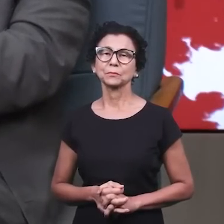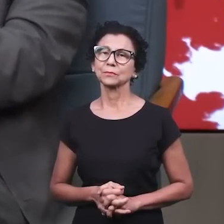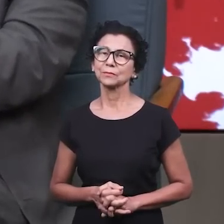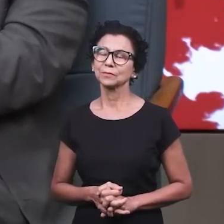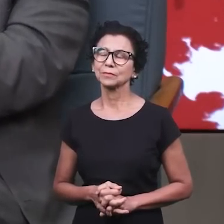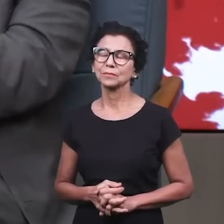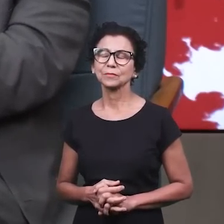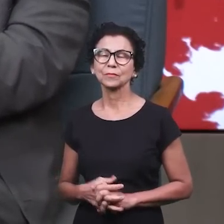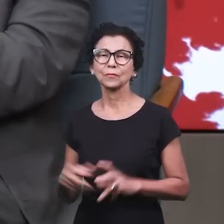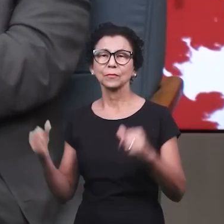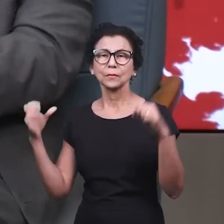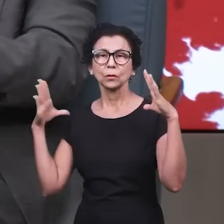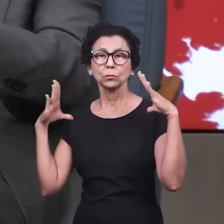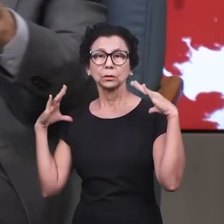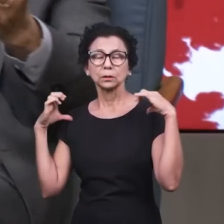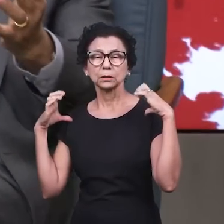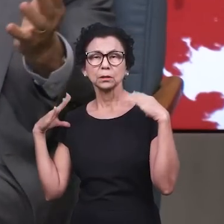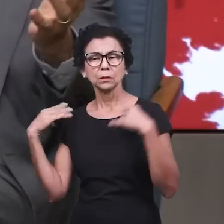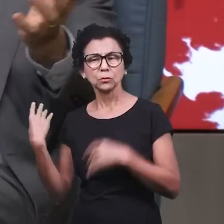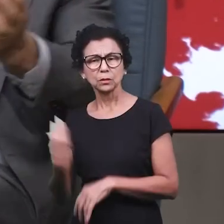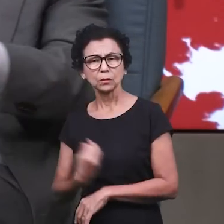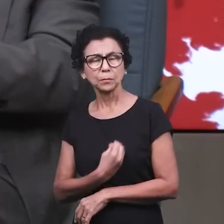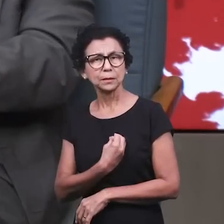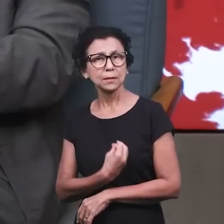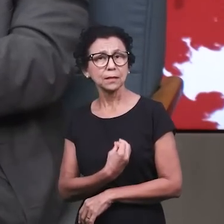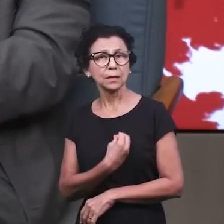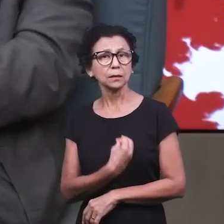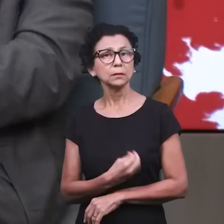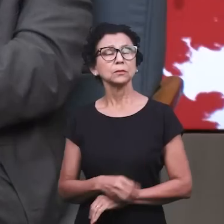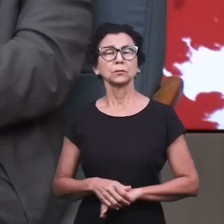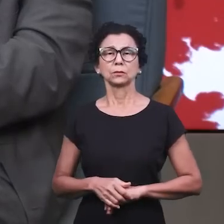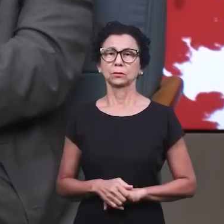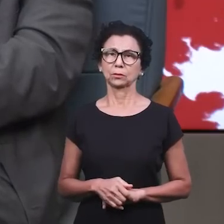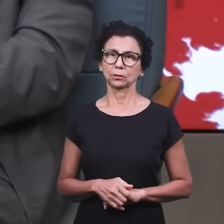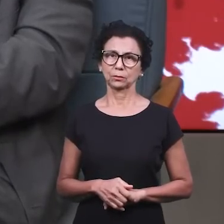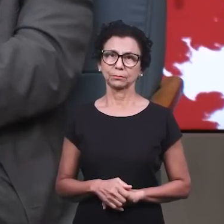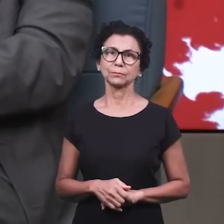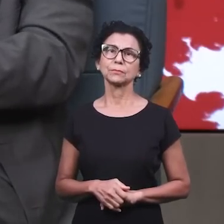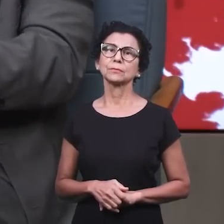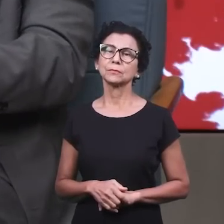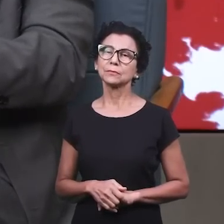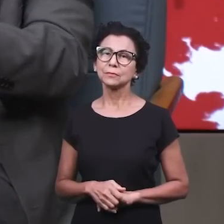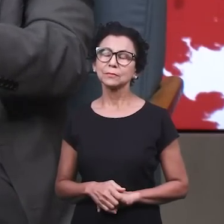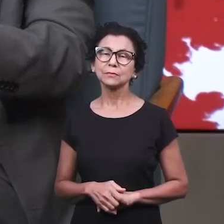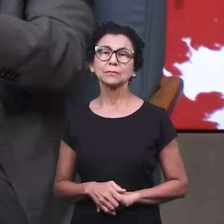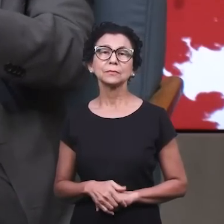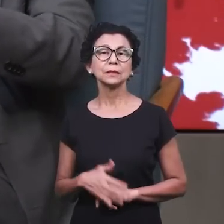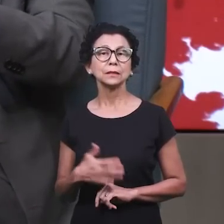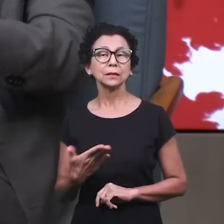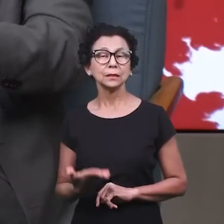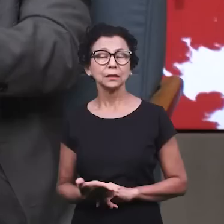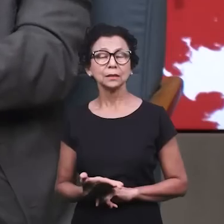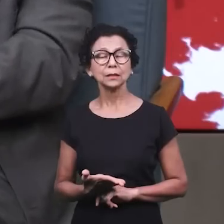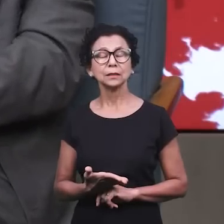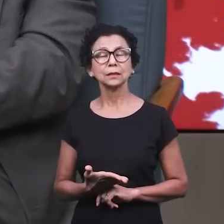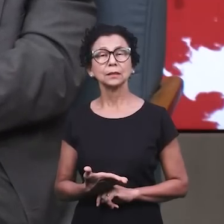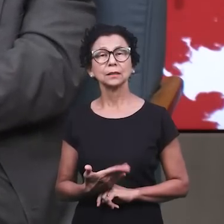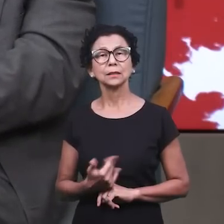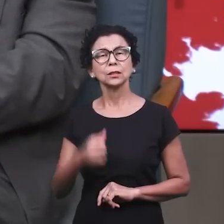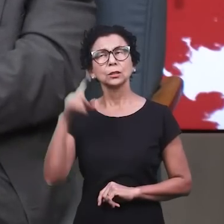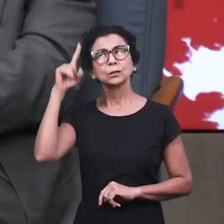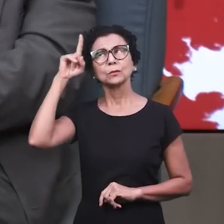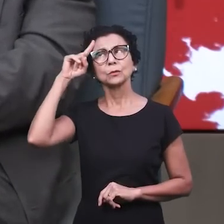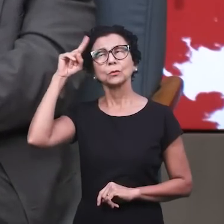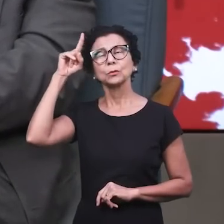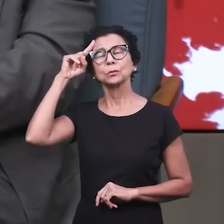com os anjos, com o louvor, com a adoração dos anjos, que faz isso continuamente diante do